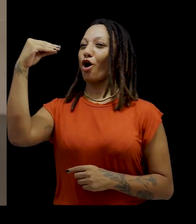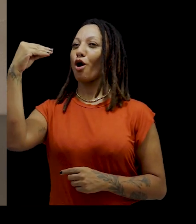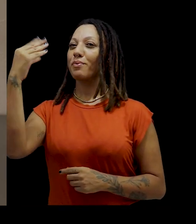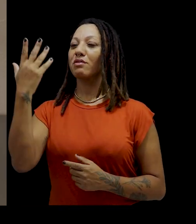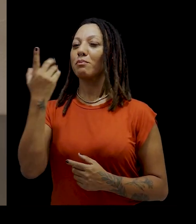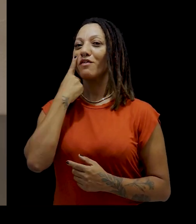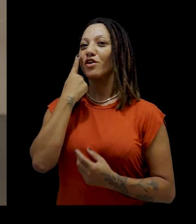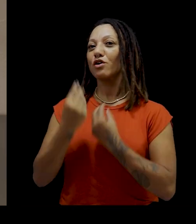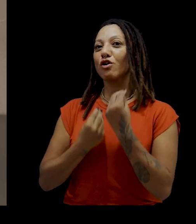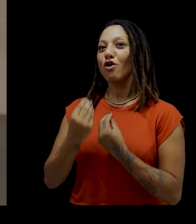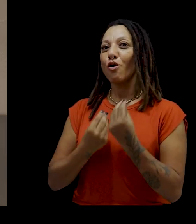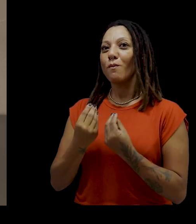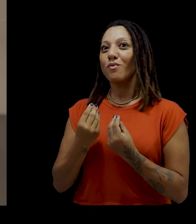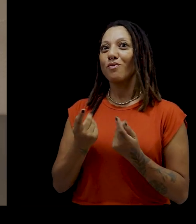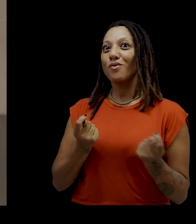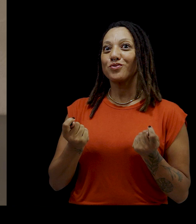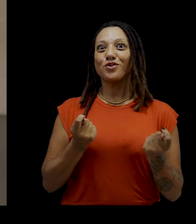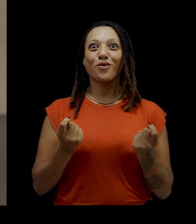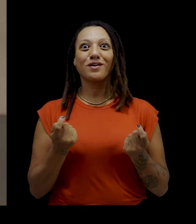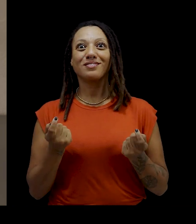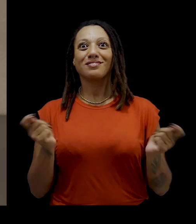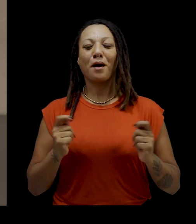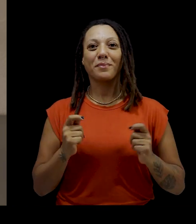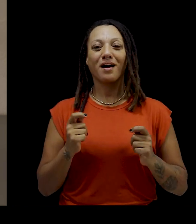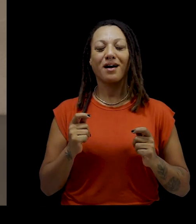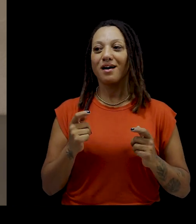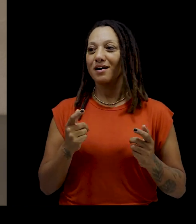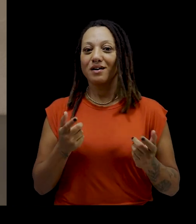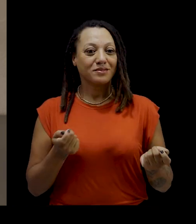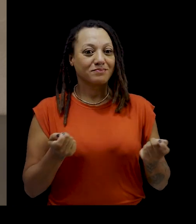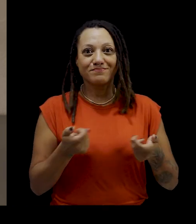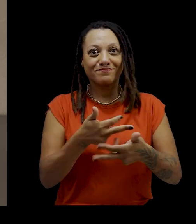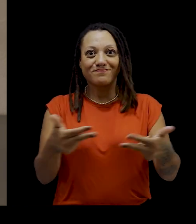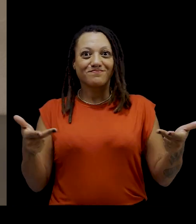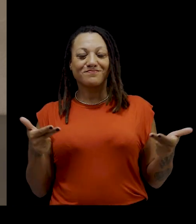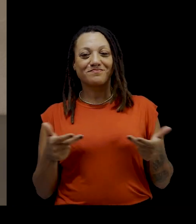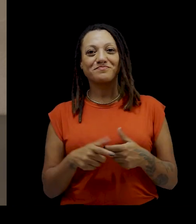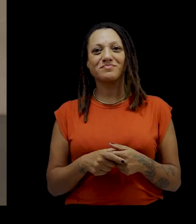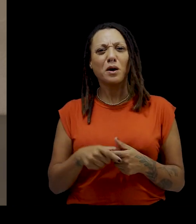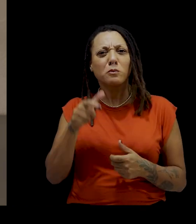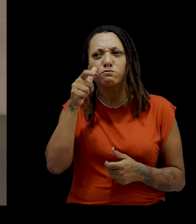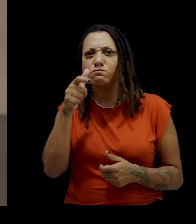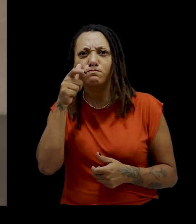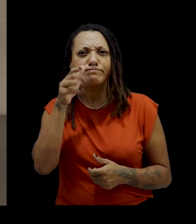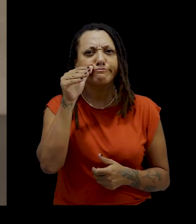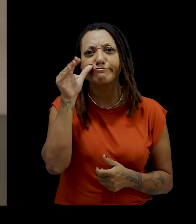tempo como esse grande contorno para dar conta de várias coisas. E aí eu continuava, enfim, quis